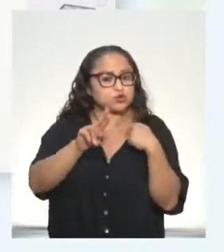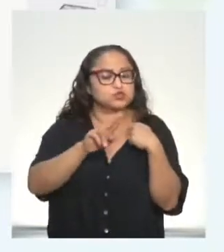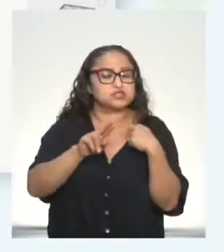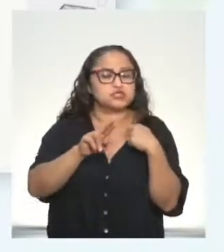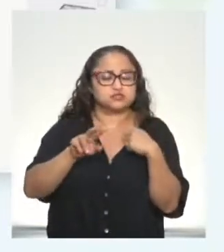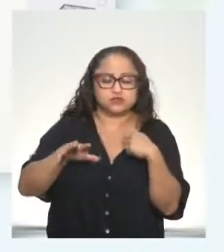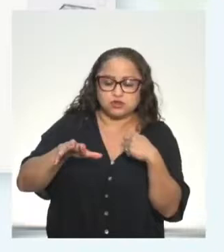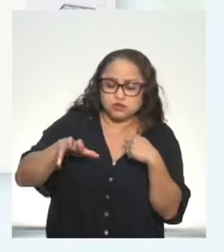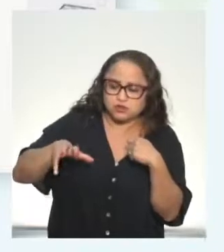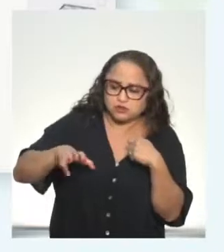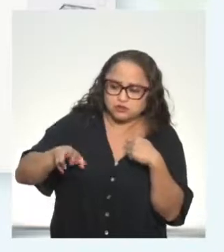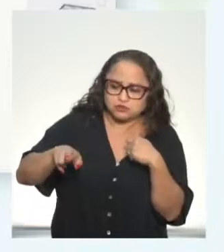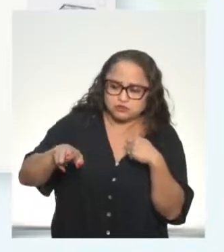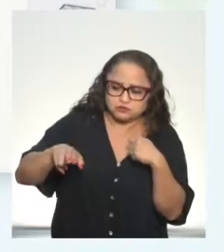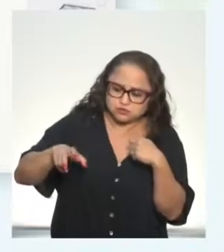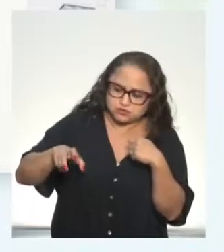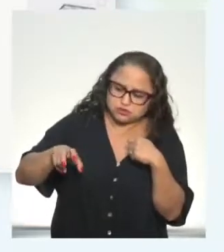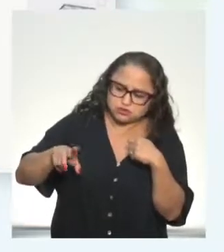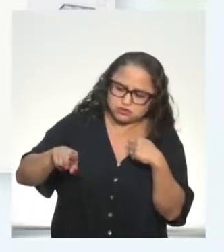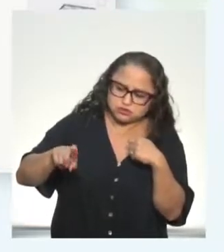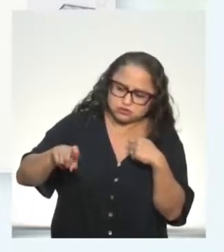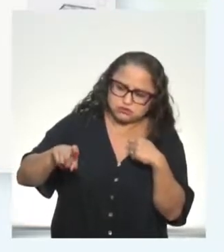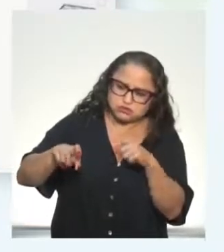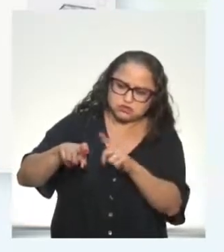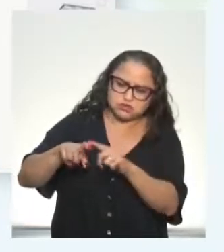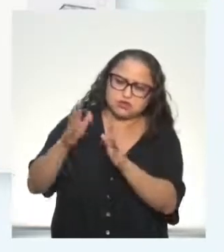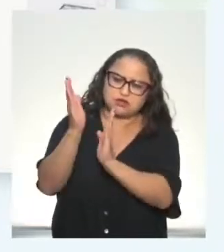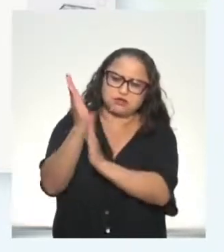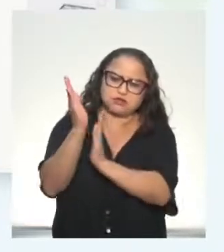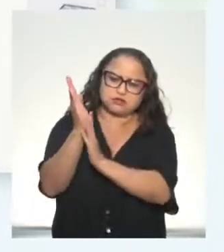mouse, seguro o botão direito, e daí eu